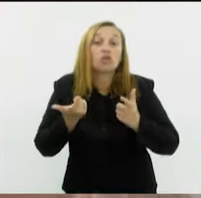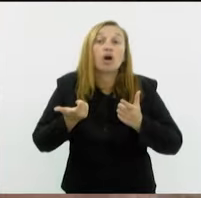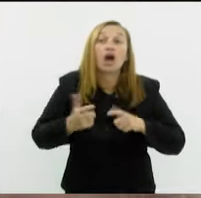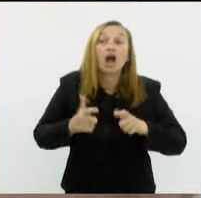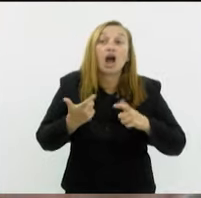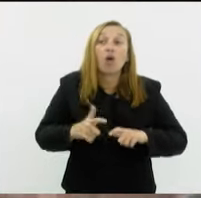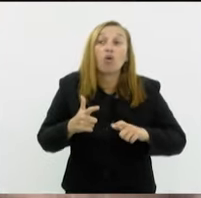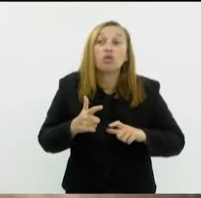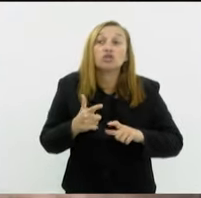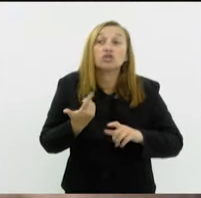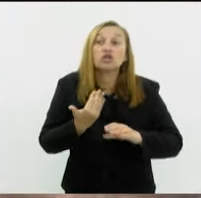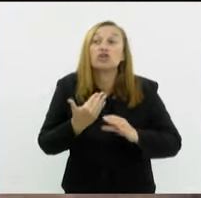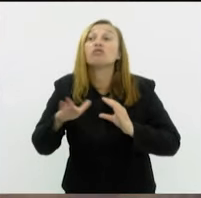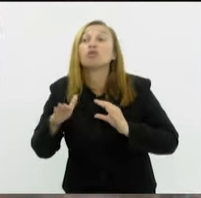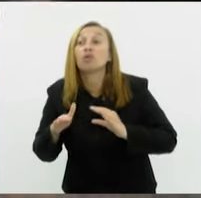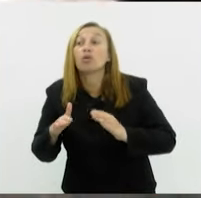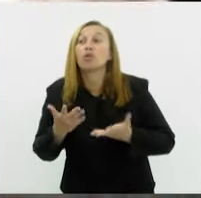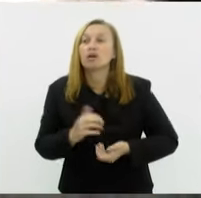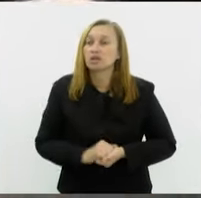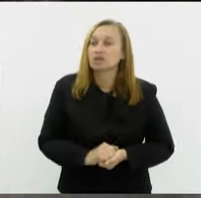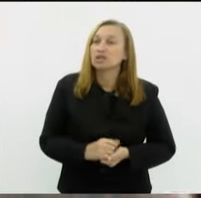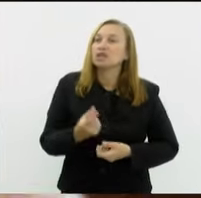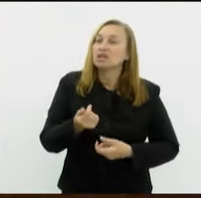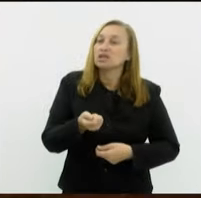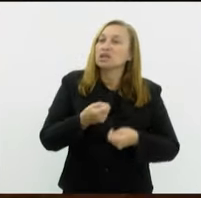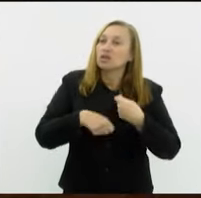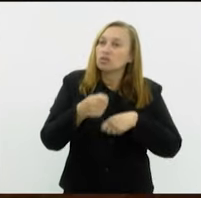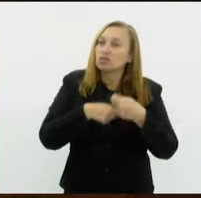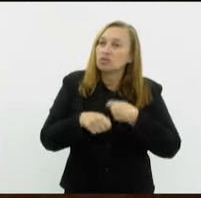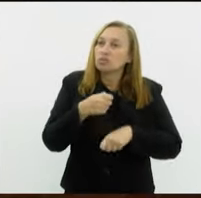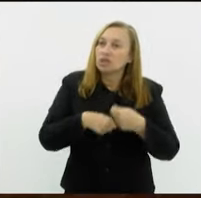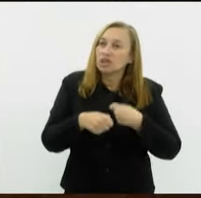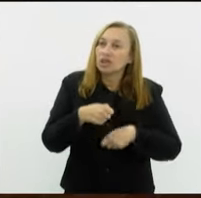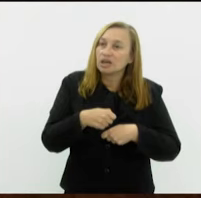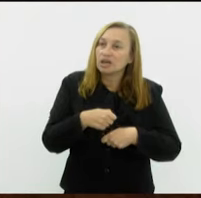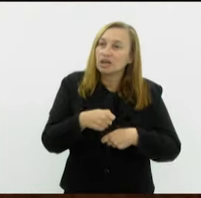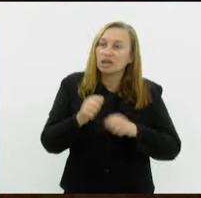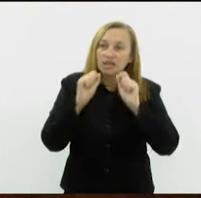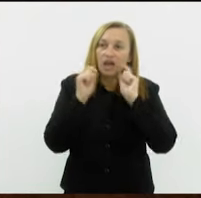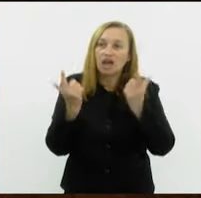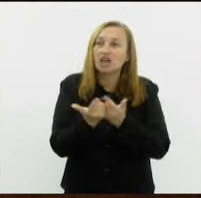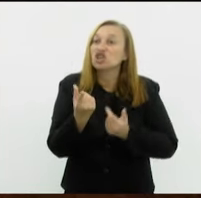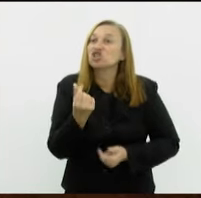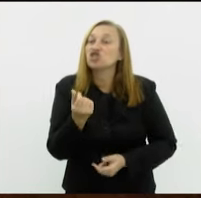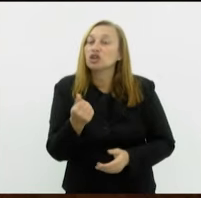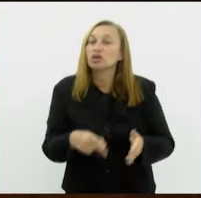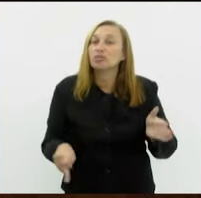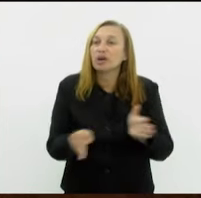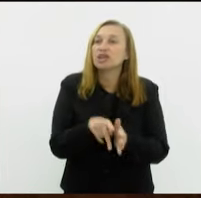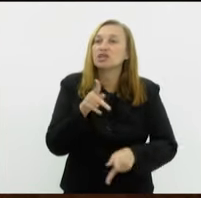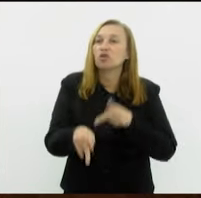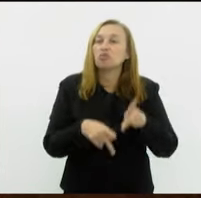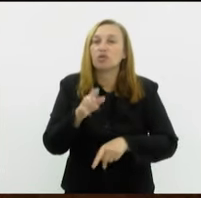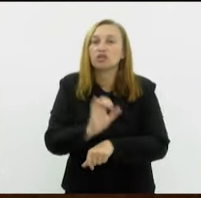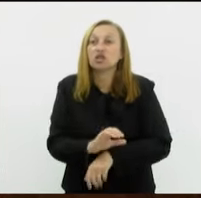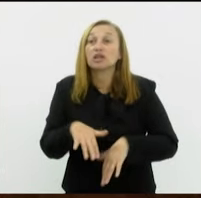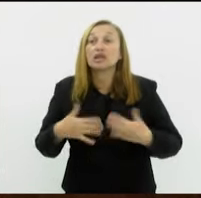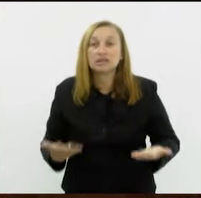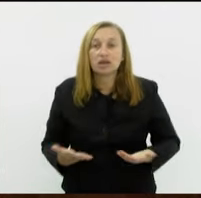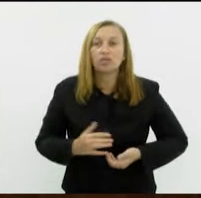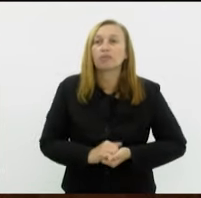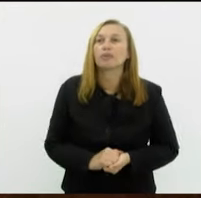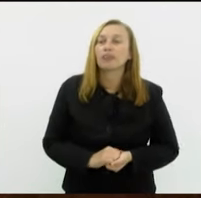enfiou os 30 milhões da economia da Assembleia Legislativa, dinheiro do povo desse Estado. Portanto, da mesma